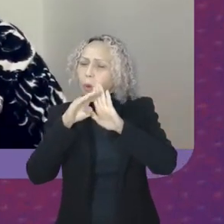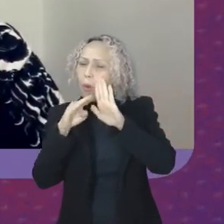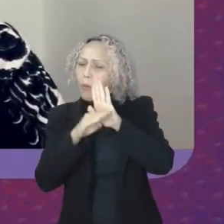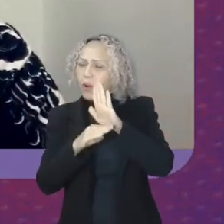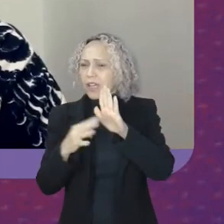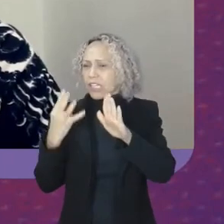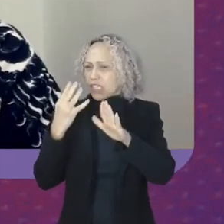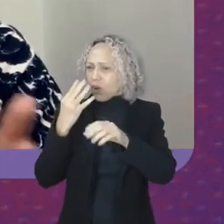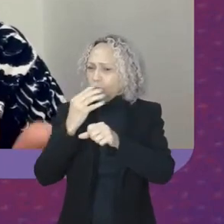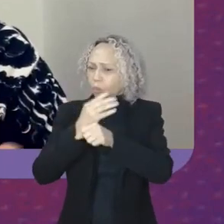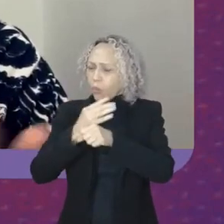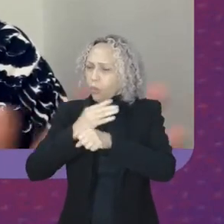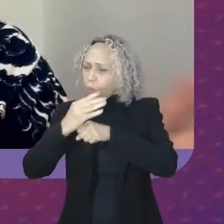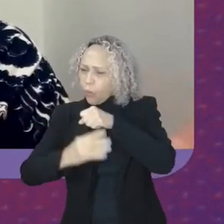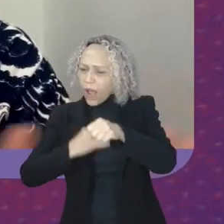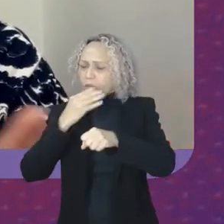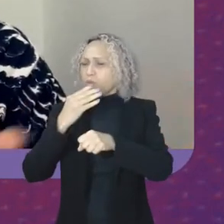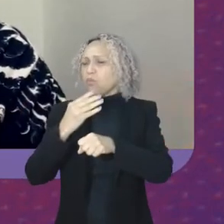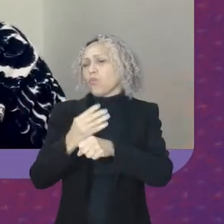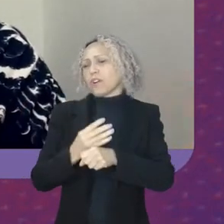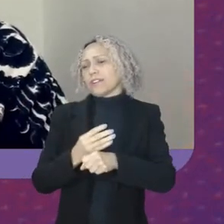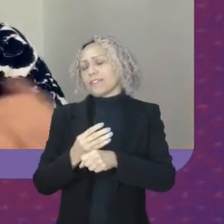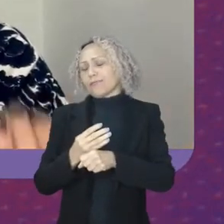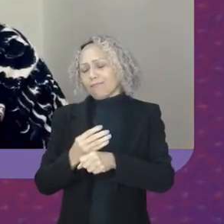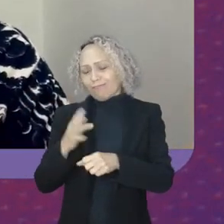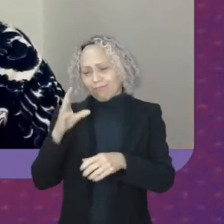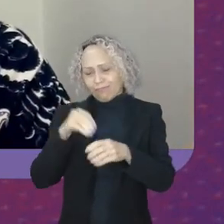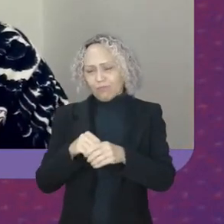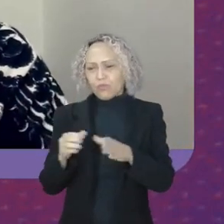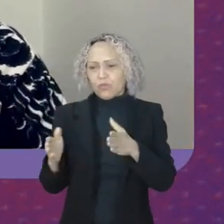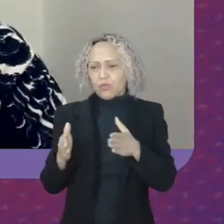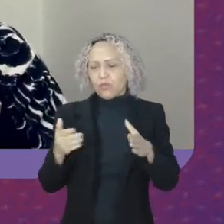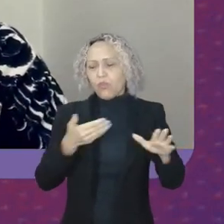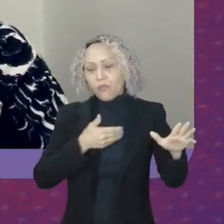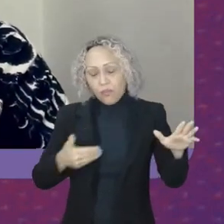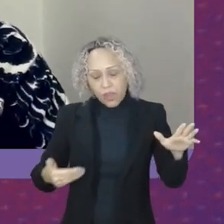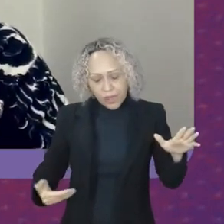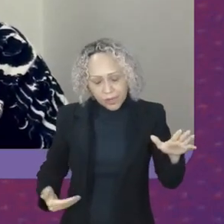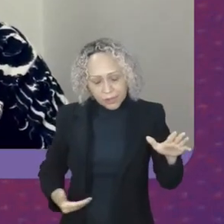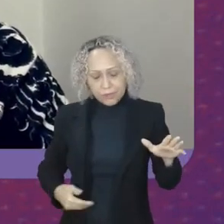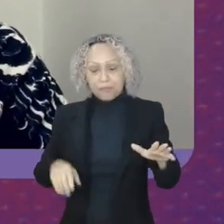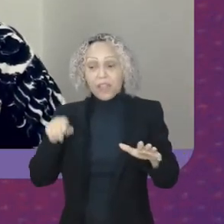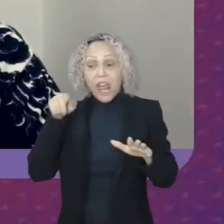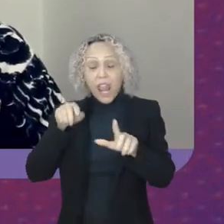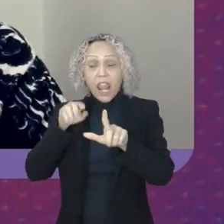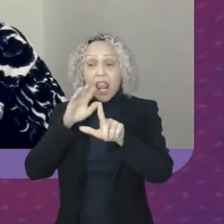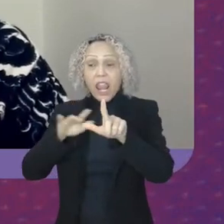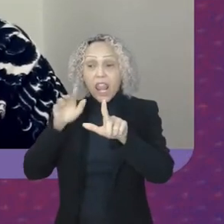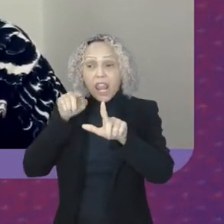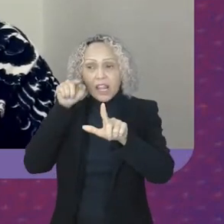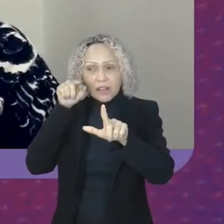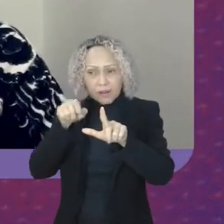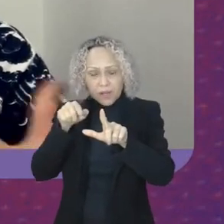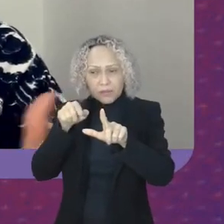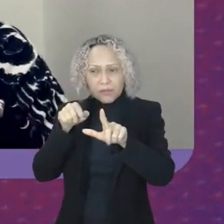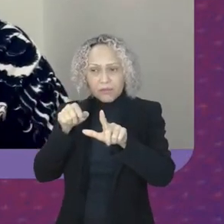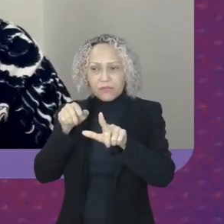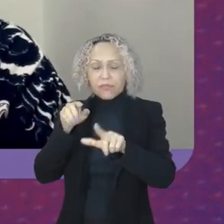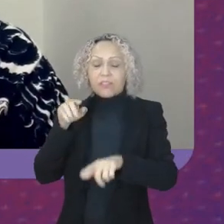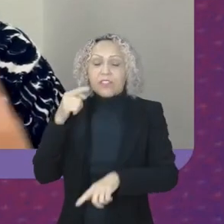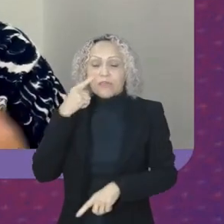lá vocês encontrarão toda a agenda de plenárias do Plano Plurianual. Então,